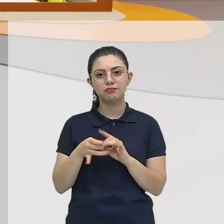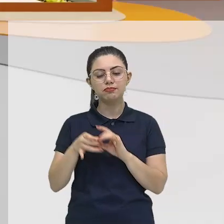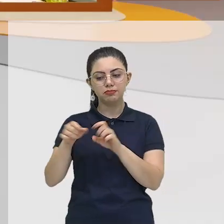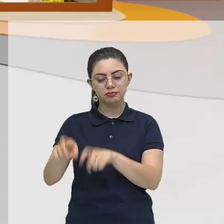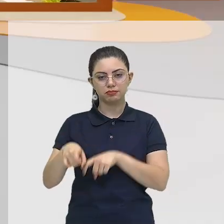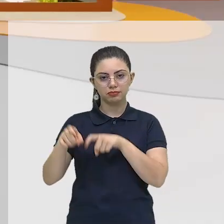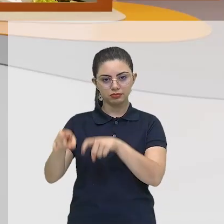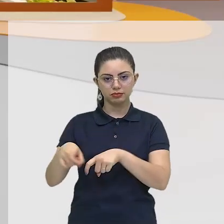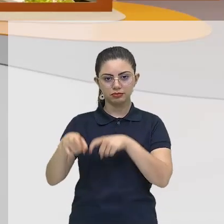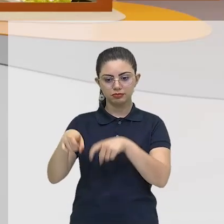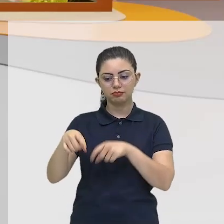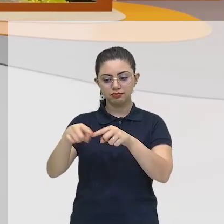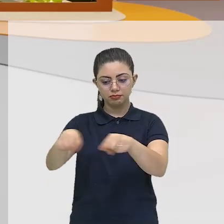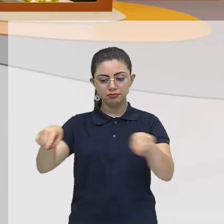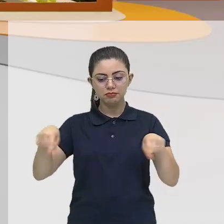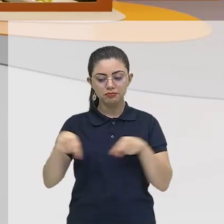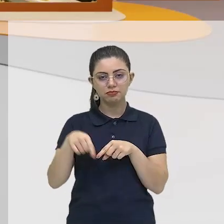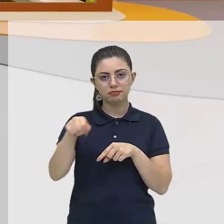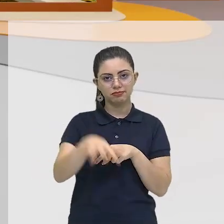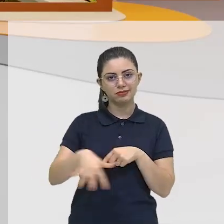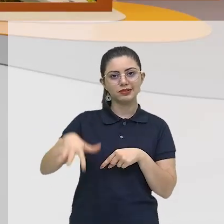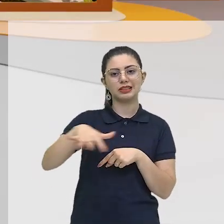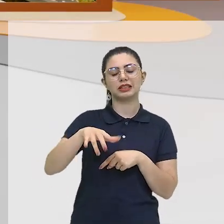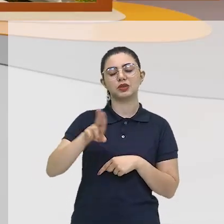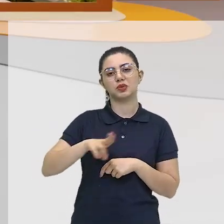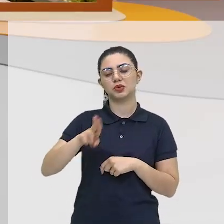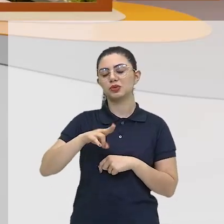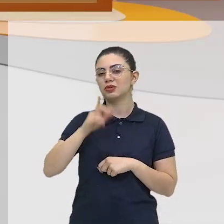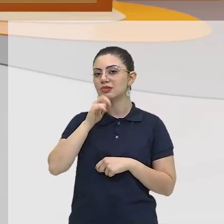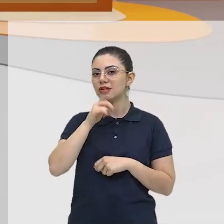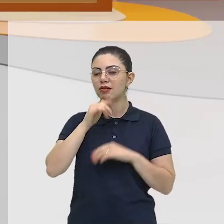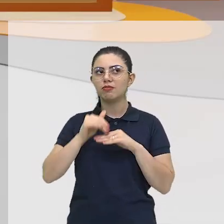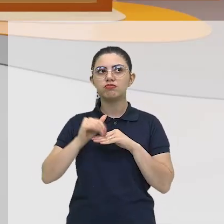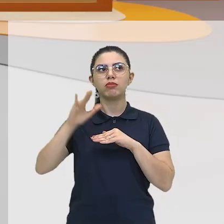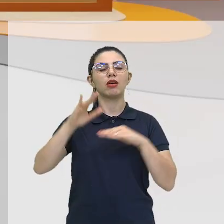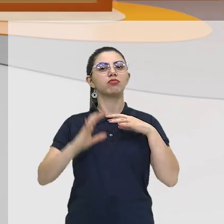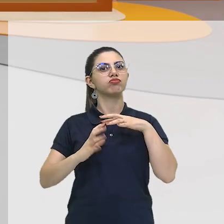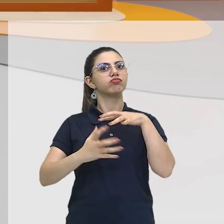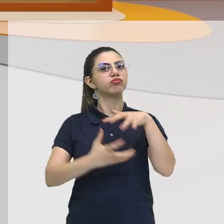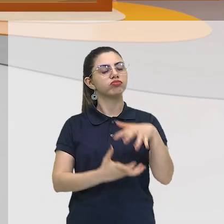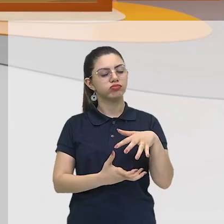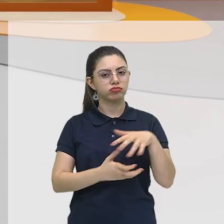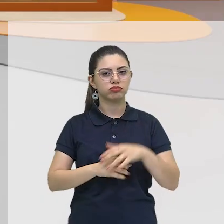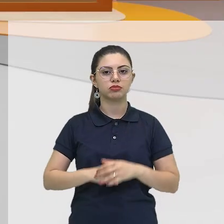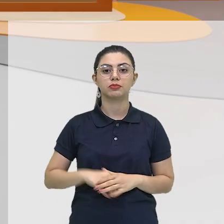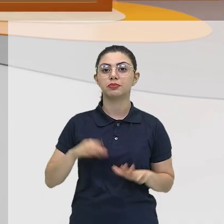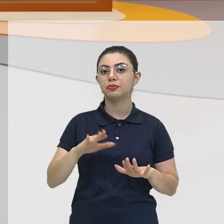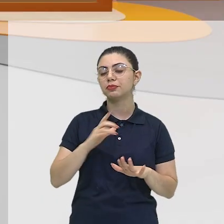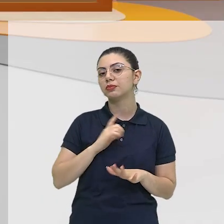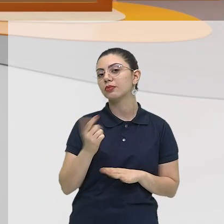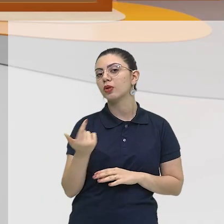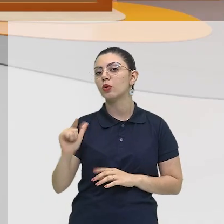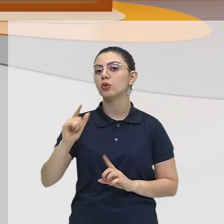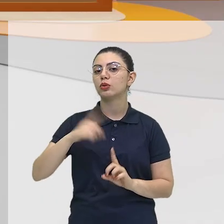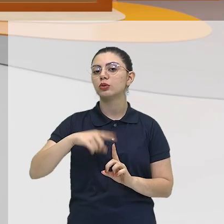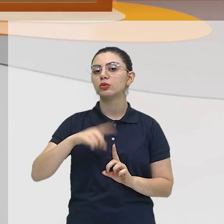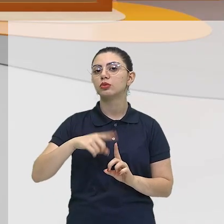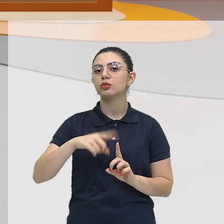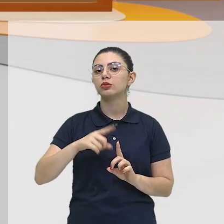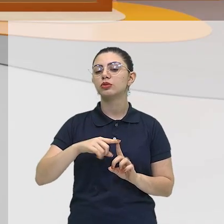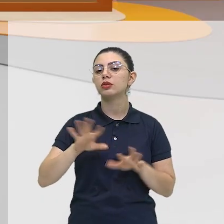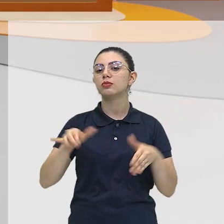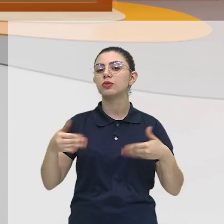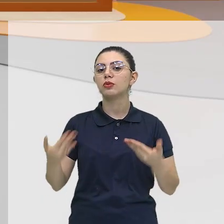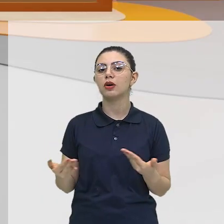agricultura, que é a área que mais utiliza água ao redor do mundo, tá? Mas um outro tipo de irrigação vai ser a